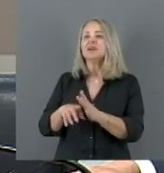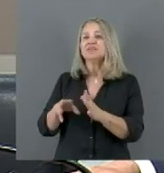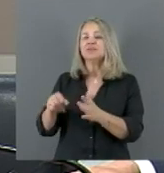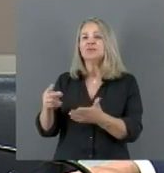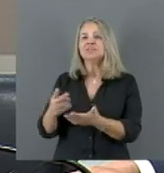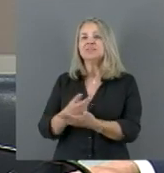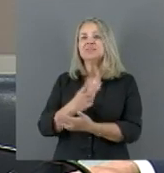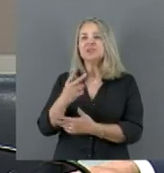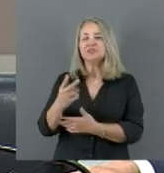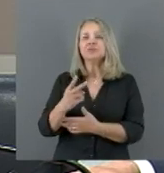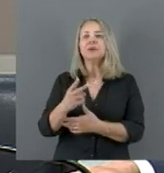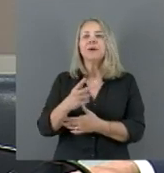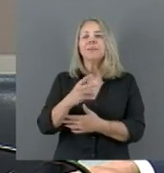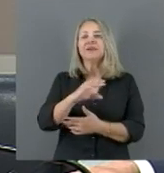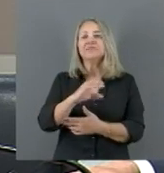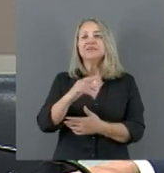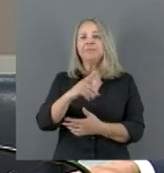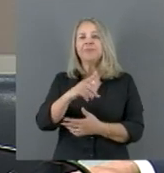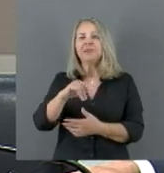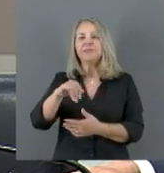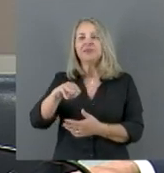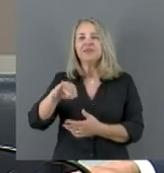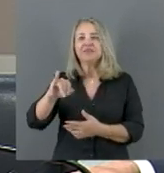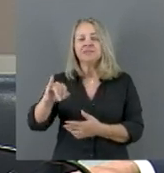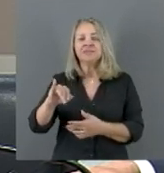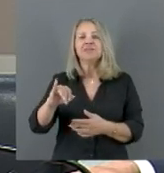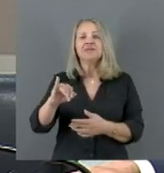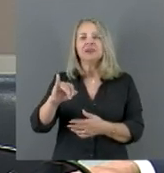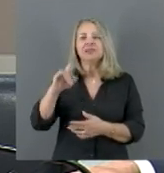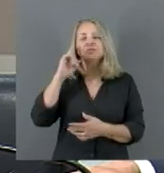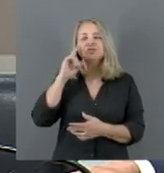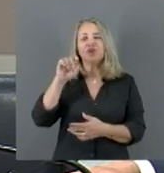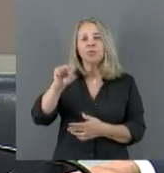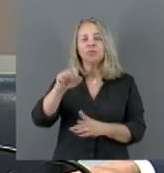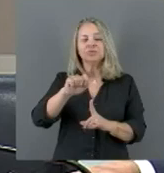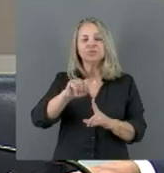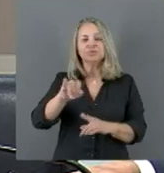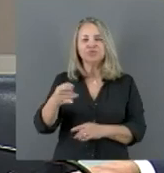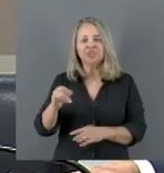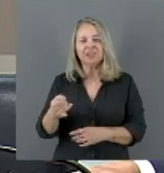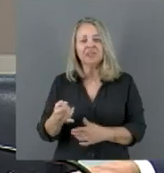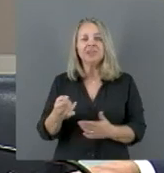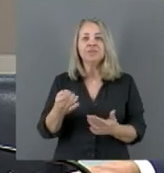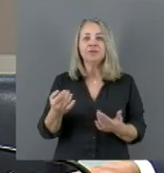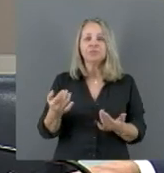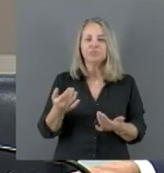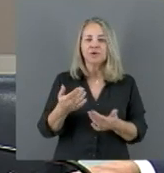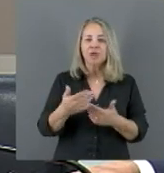do 8 de janeiro, bem como o processo que corre hoje